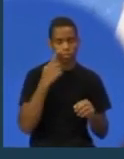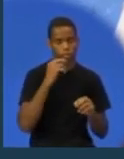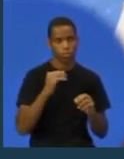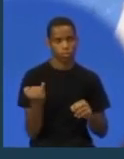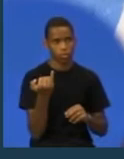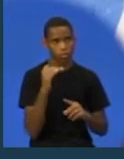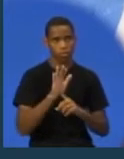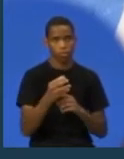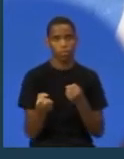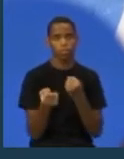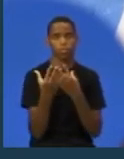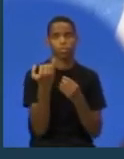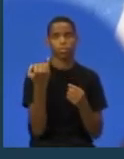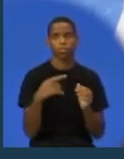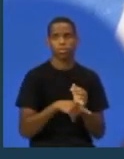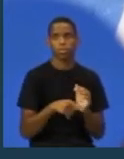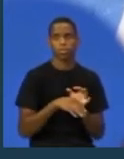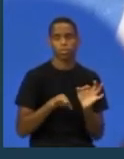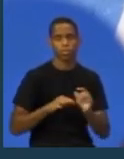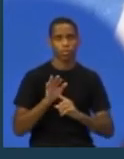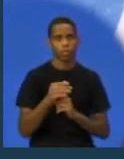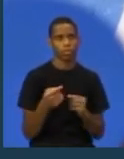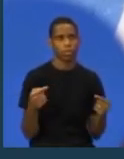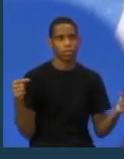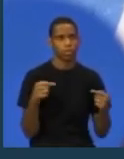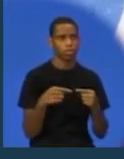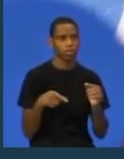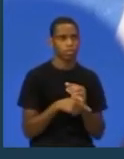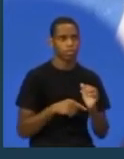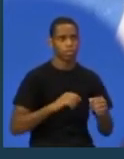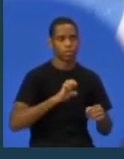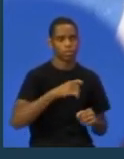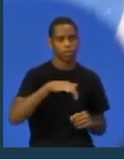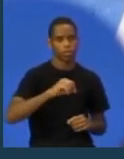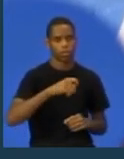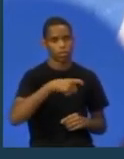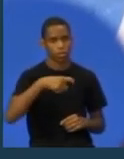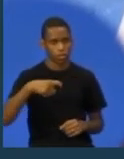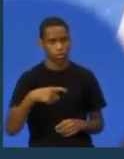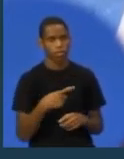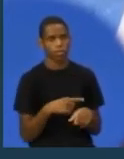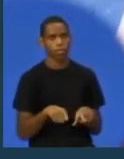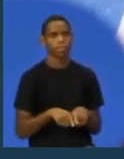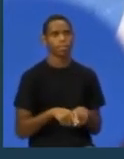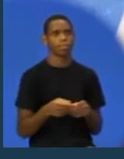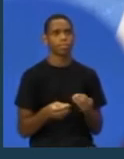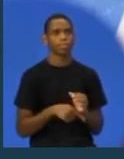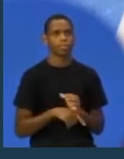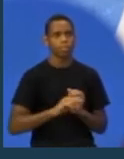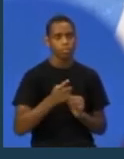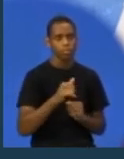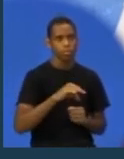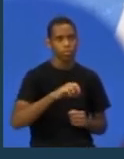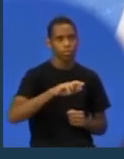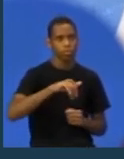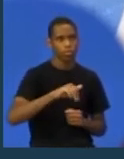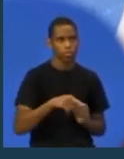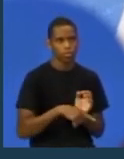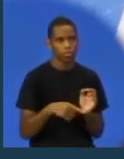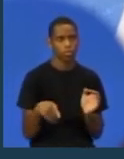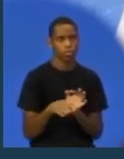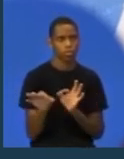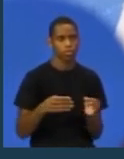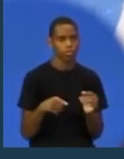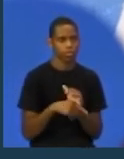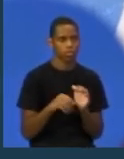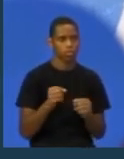não fornece, é uma informação relacionada ao seu eixo X. No eixo X de um histograma, nós temos a